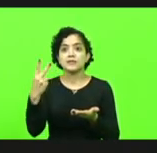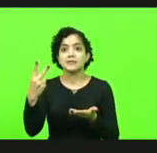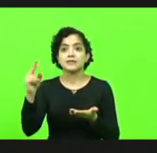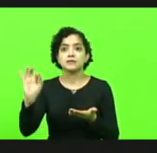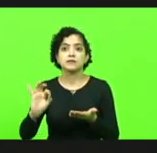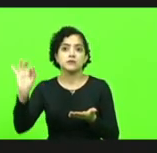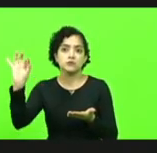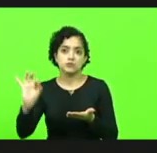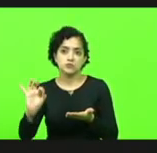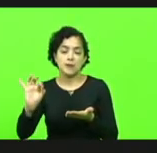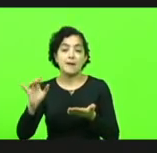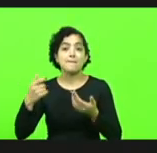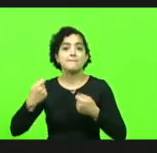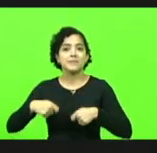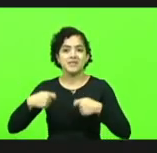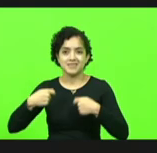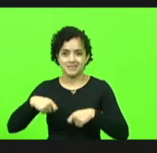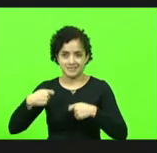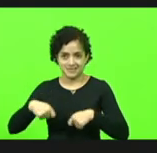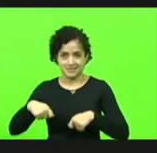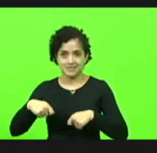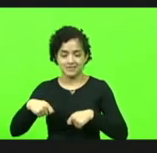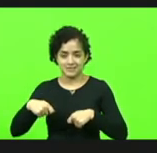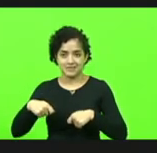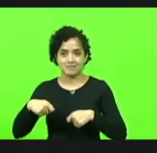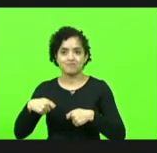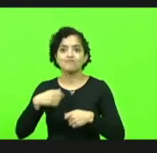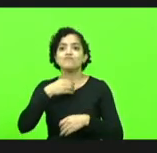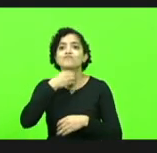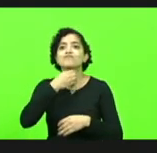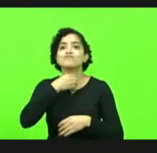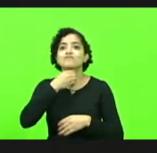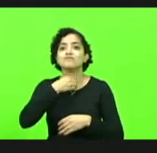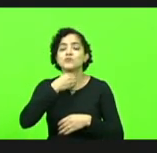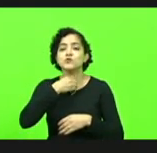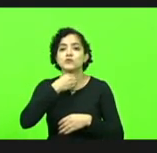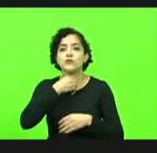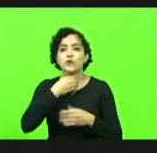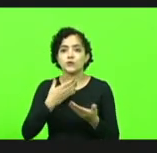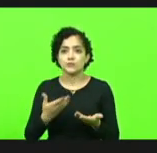82% necessitam do atendimento de fonoaudiologia.